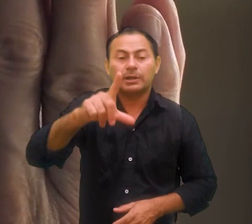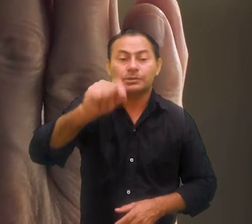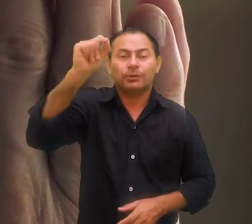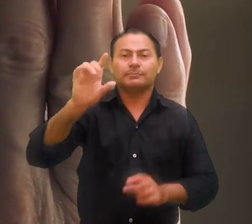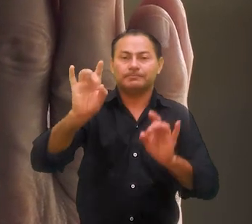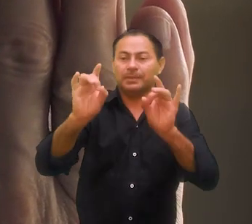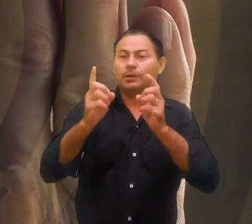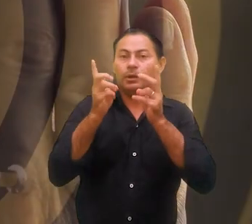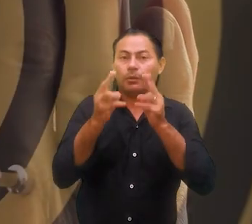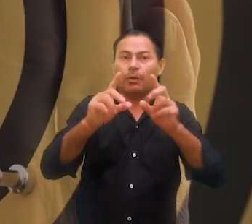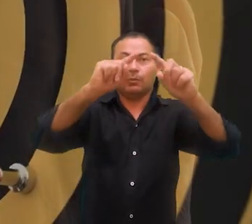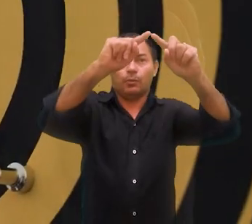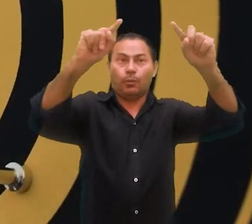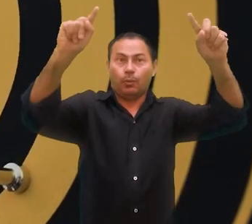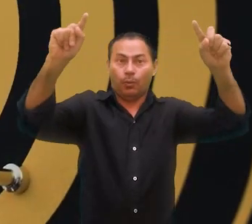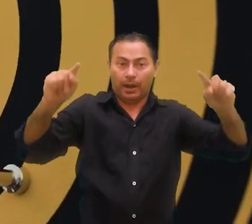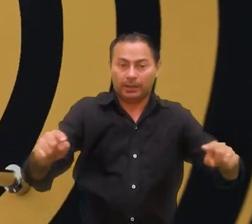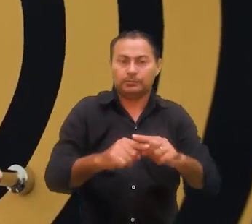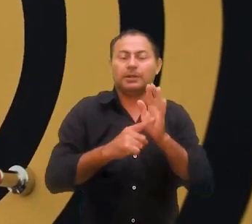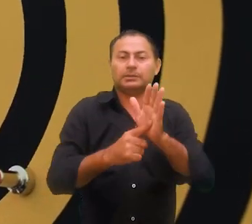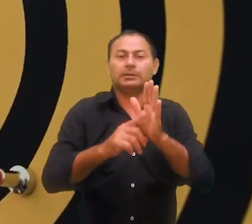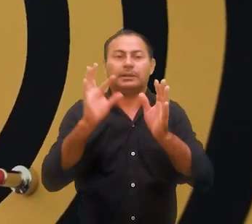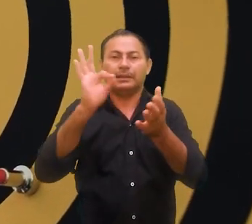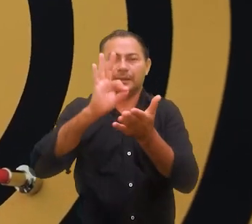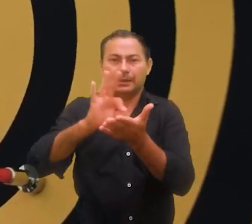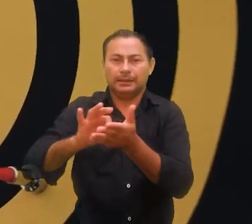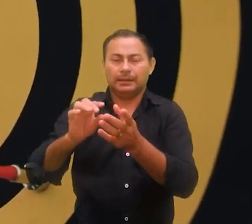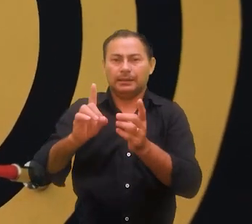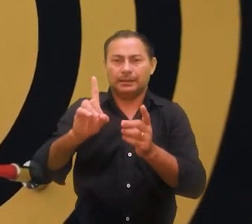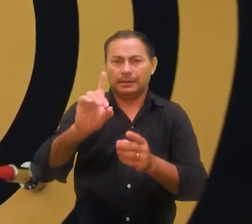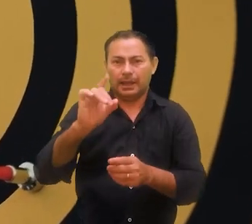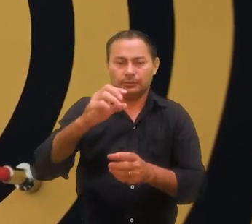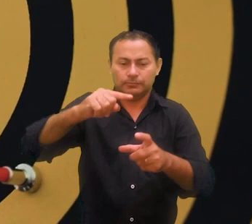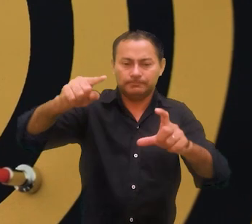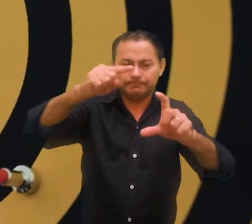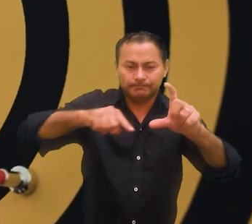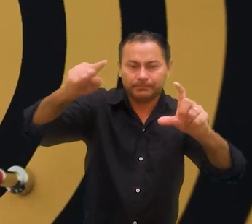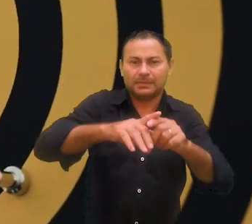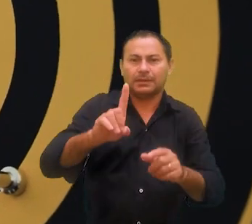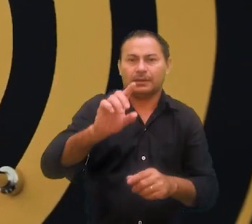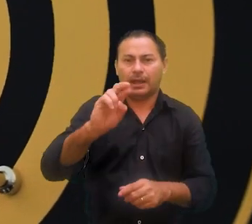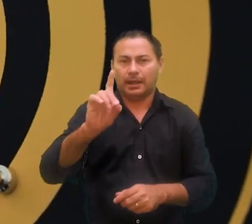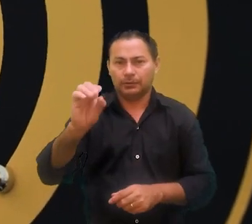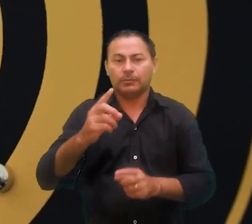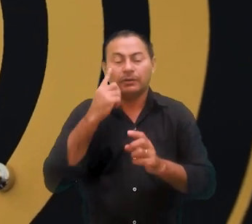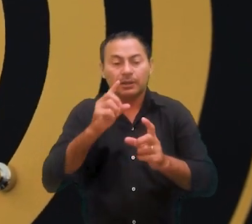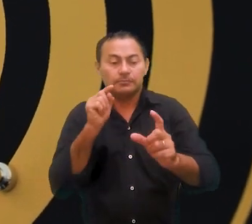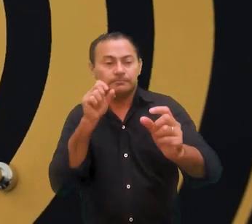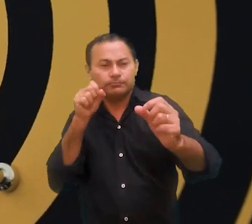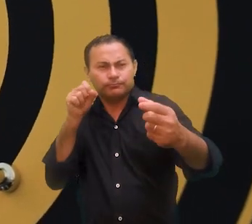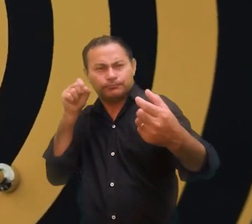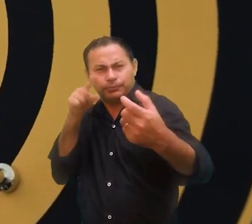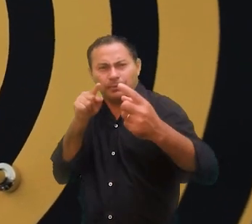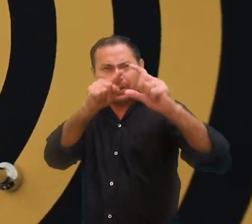Imagine suas prioridades como aquele quadro de alvos onde atiramos dardos, vários círculos e no meio deles o círculo que você